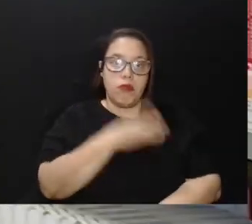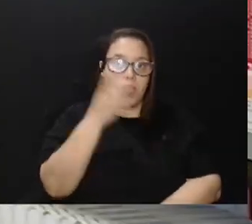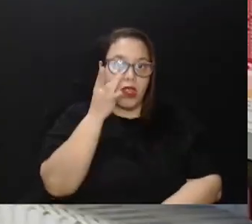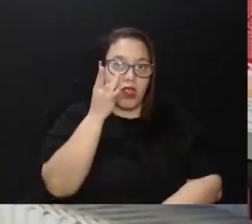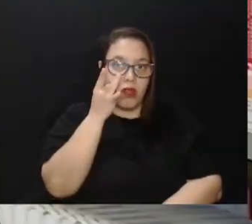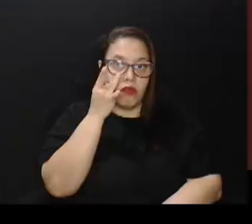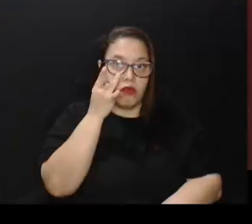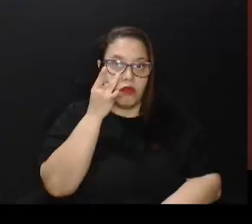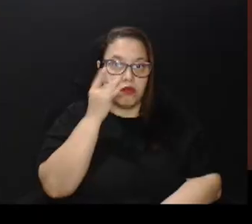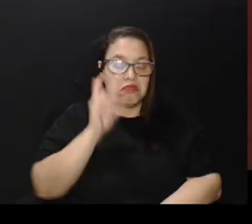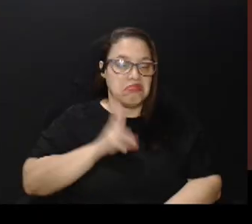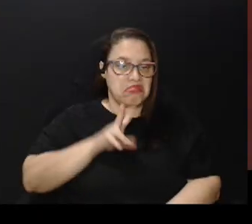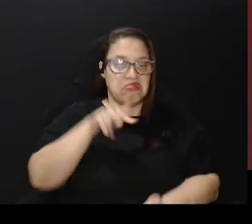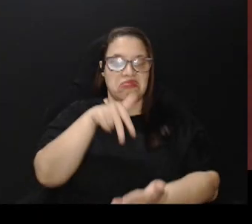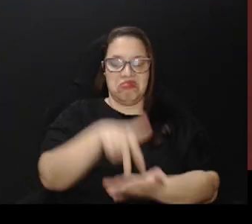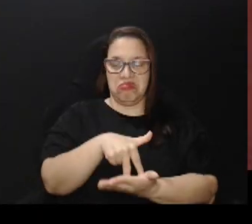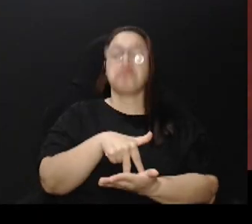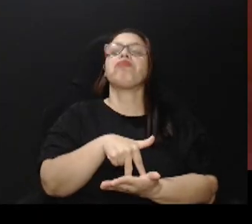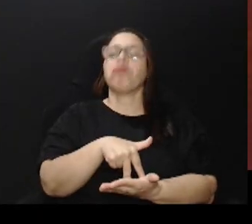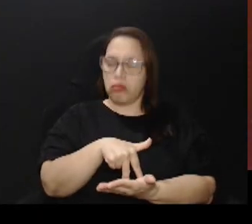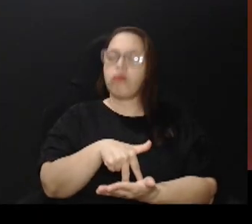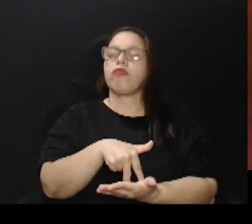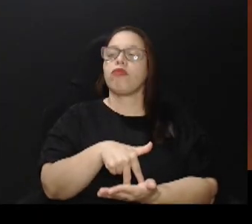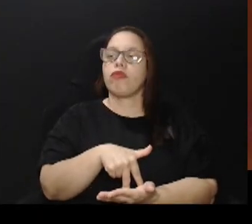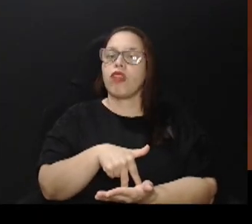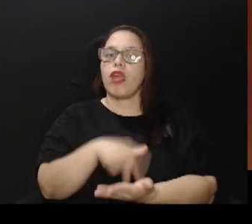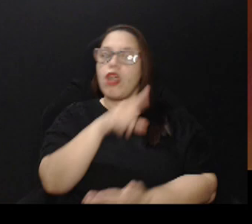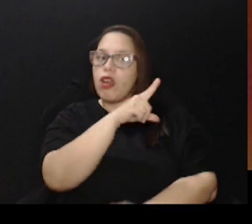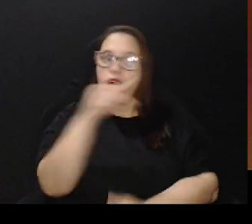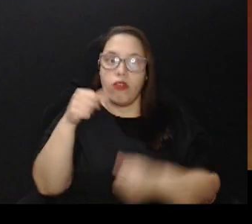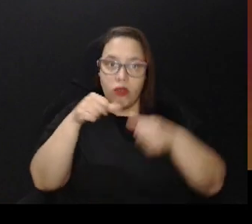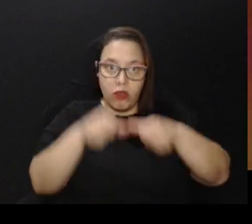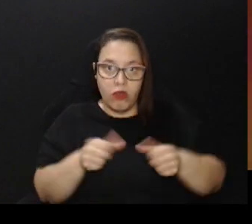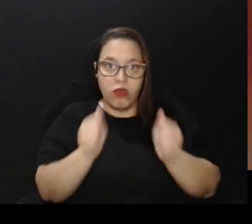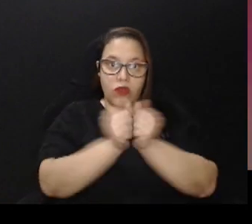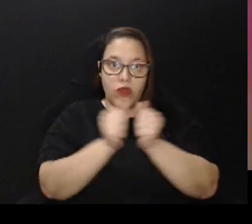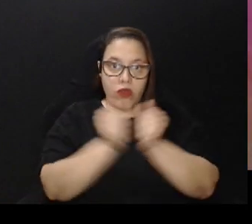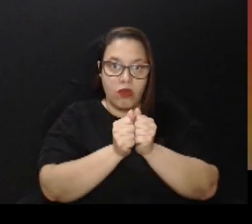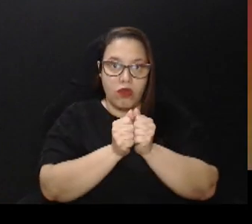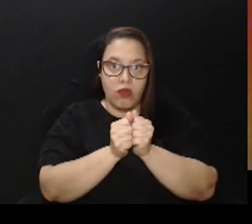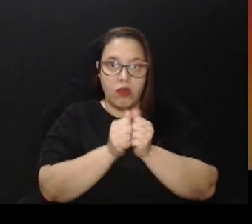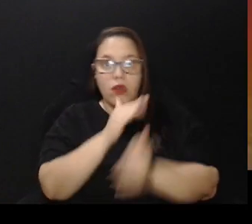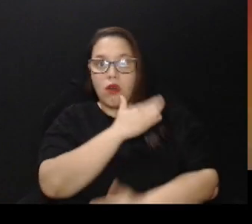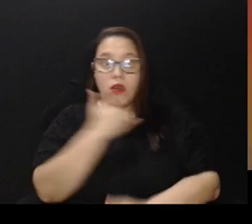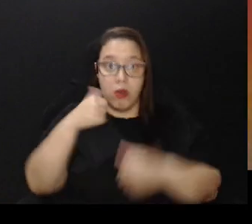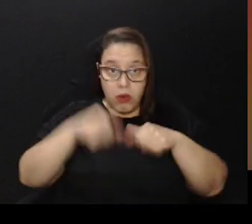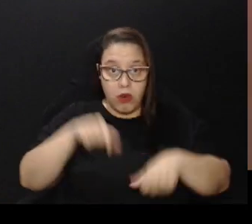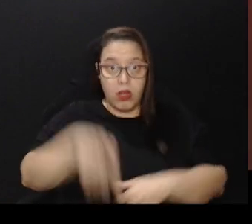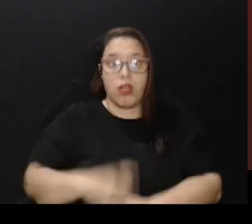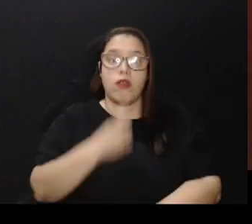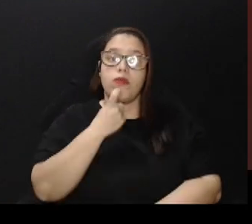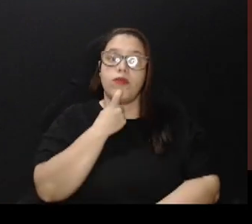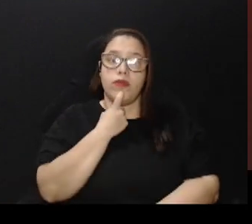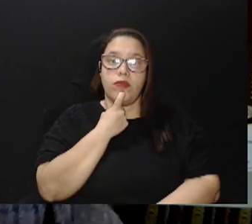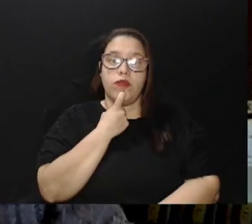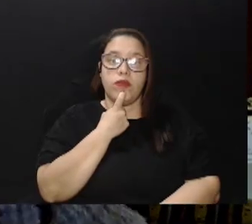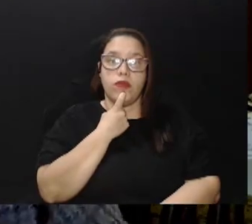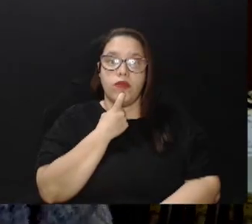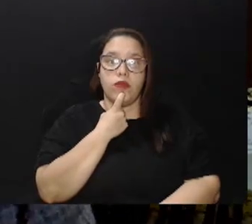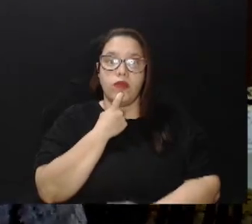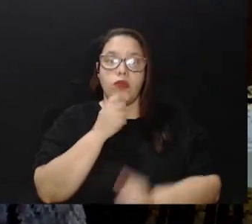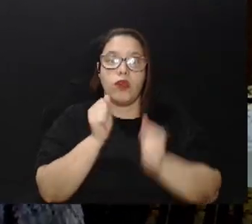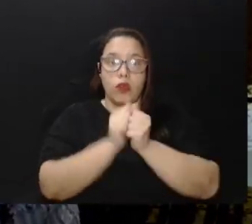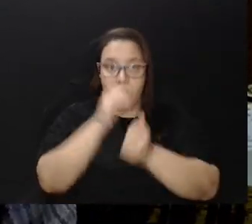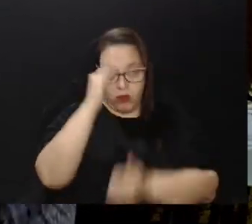alguém que não fugiu, ficou do lado das suas ovelhas, preferiu morrer aqui em Campinas e cumprir a sua função pastoral, missionário